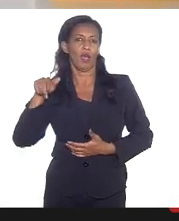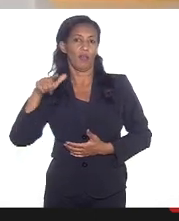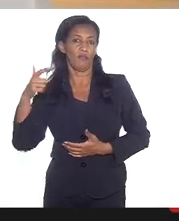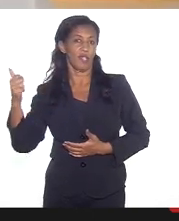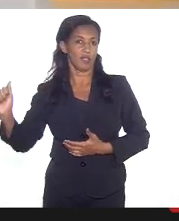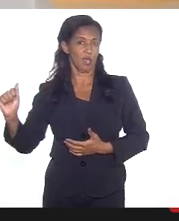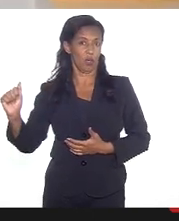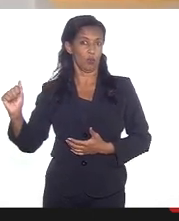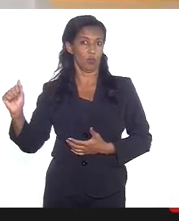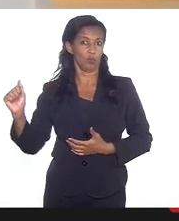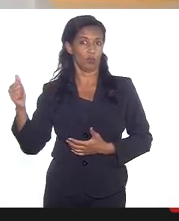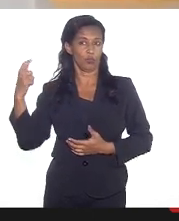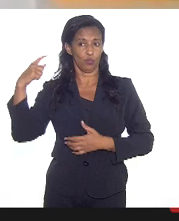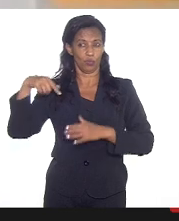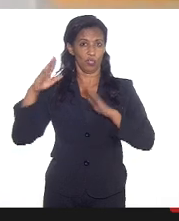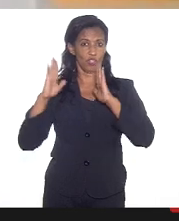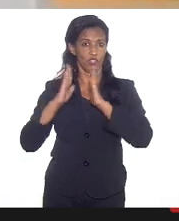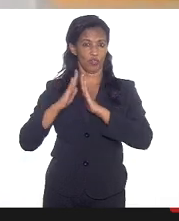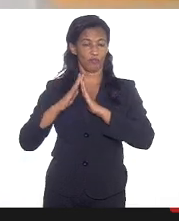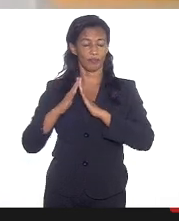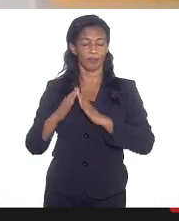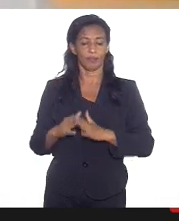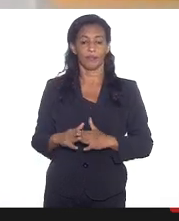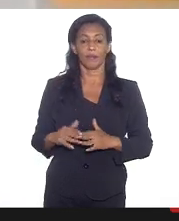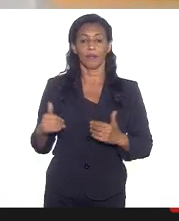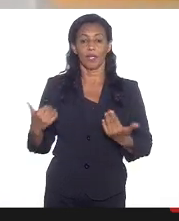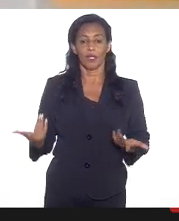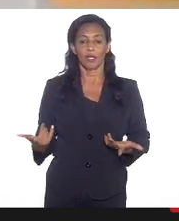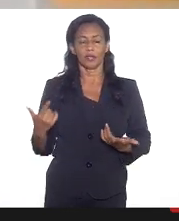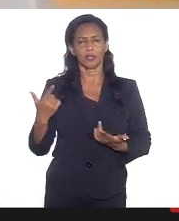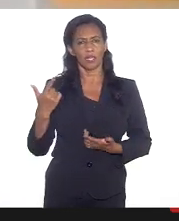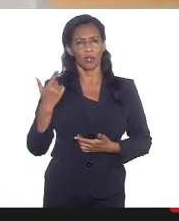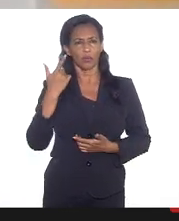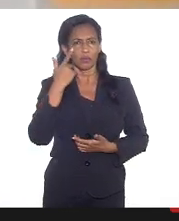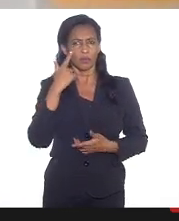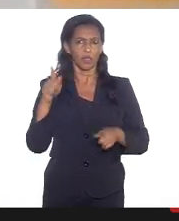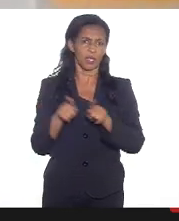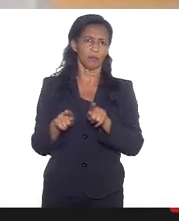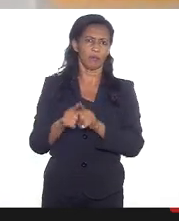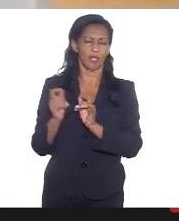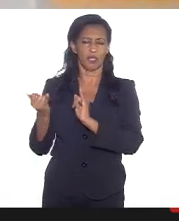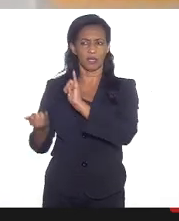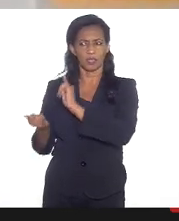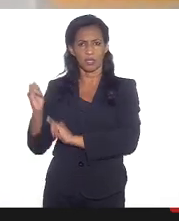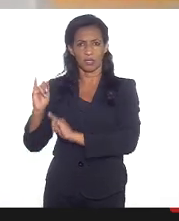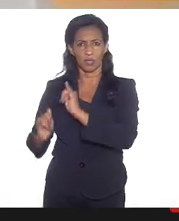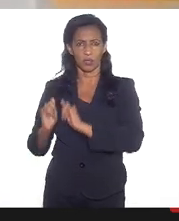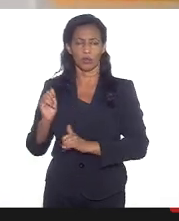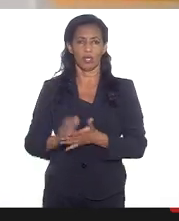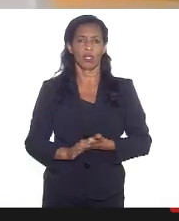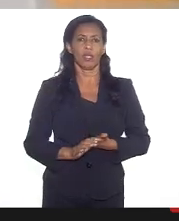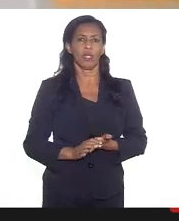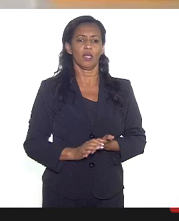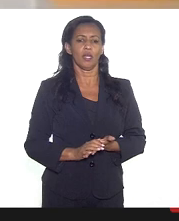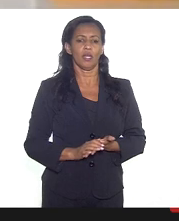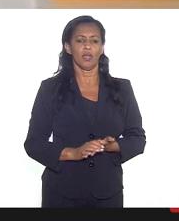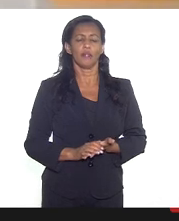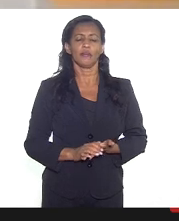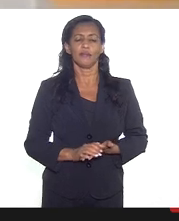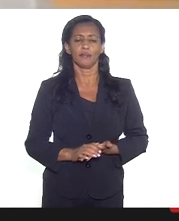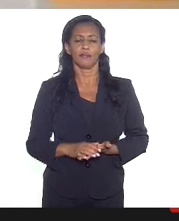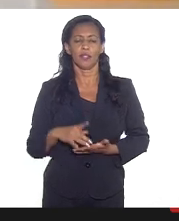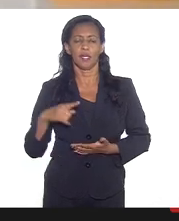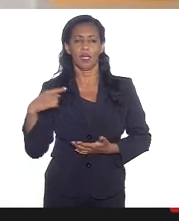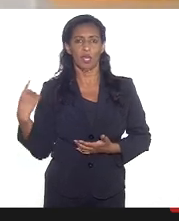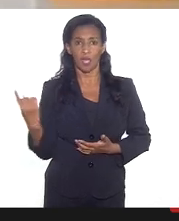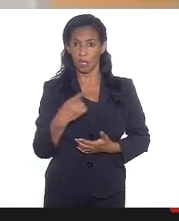ambientes. Então, assim, é obviamente o uso industrial nas várias indústrias, mas também na cogeração, como foi muito bem colocado, a